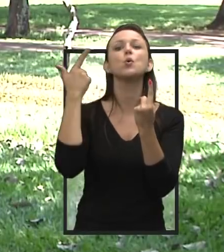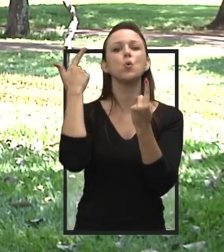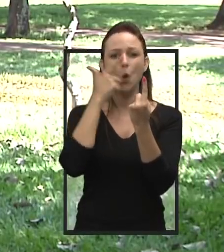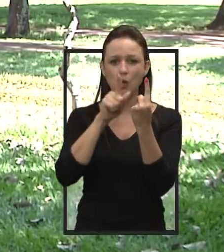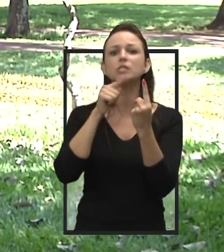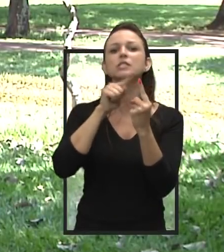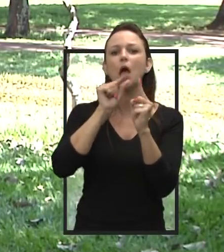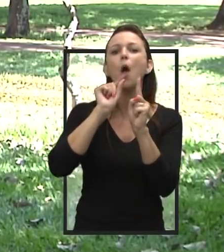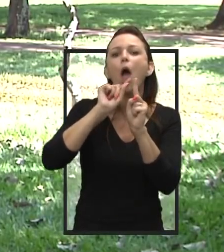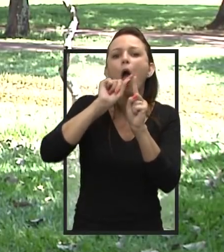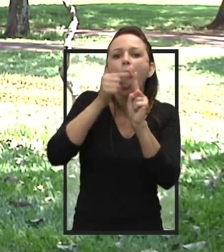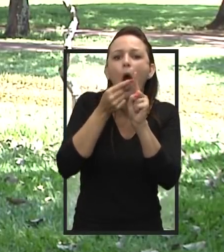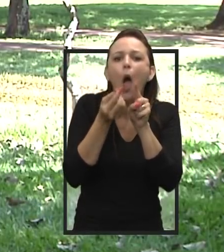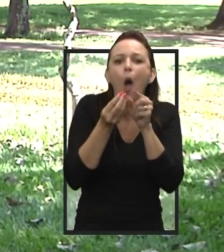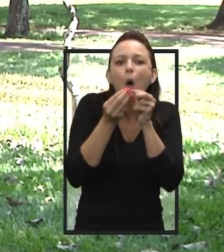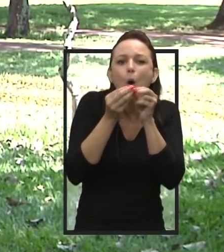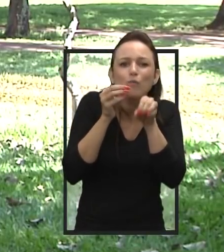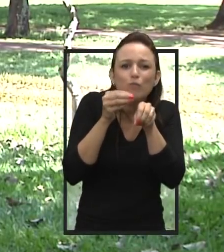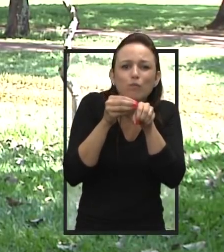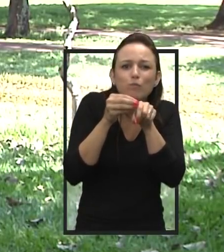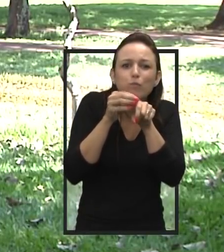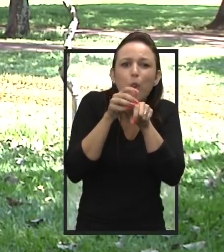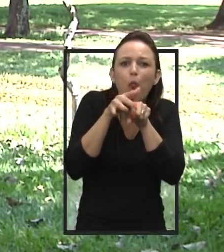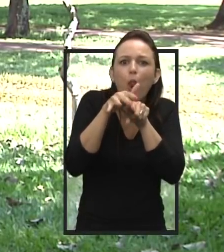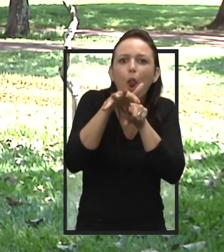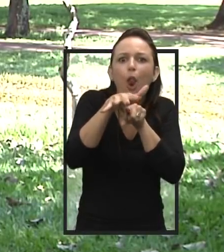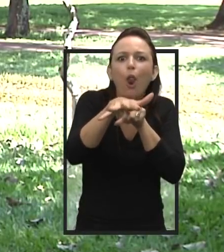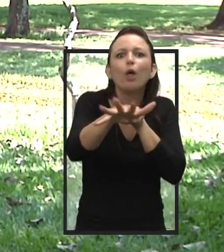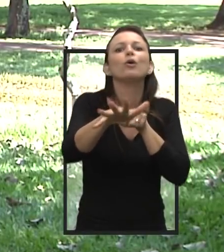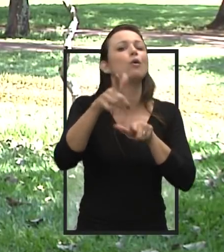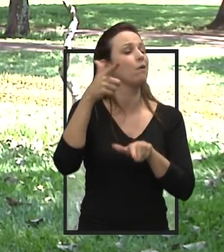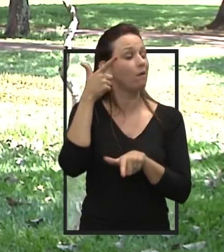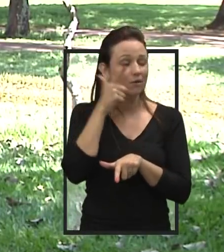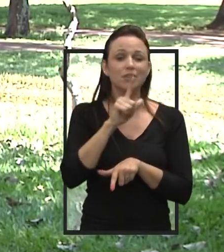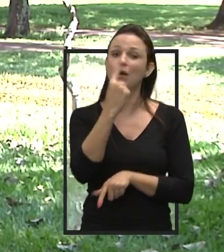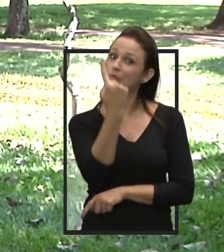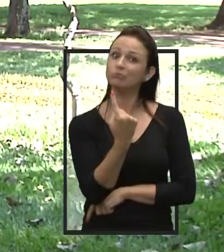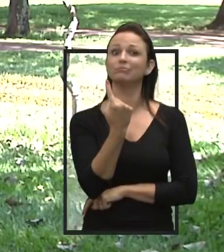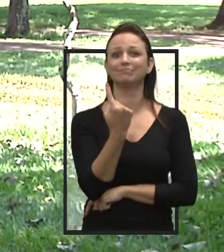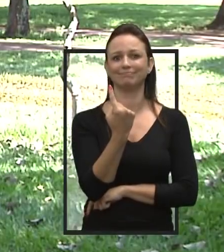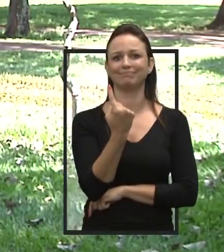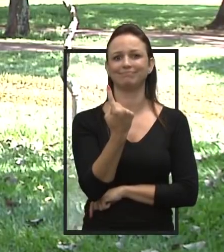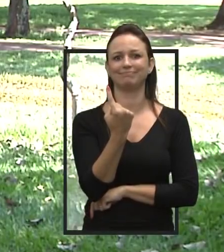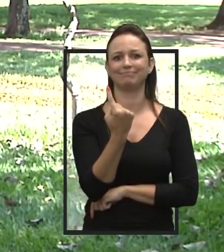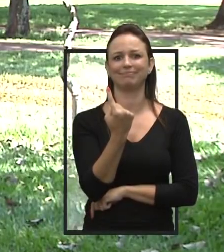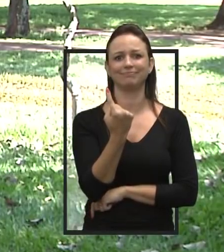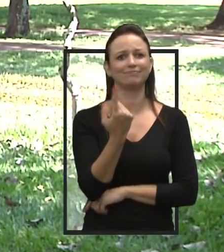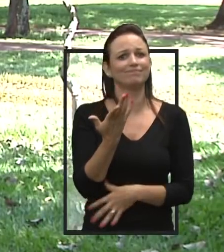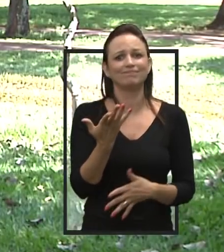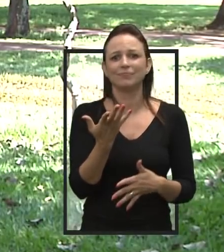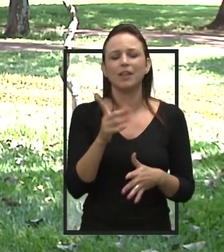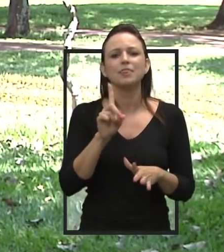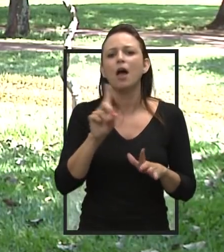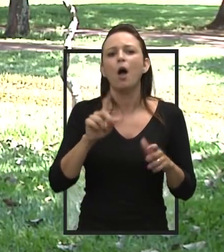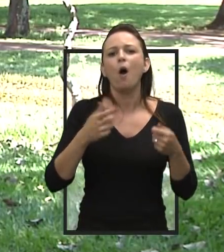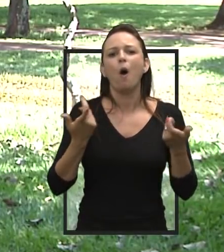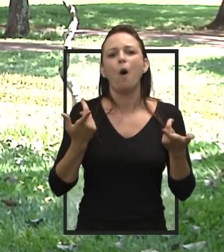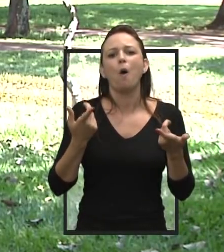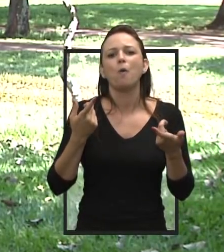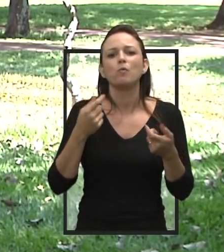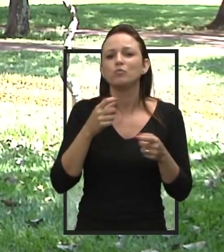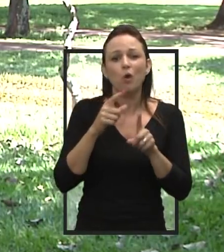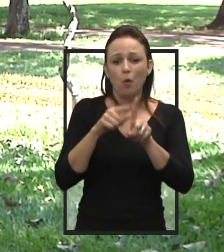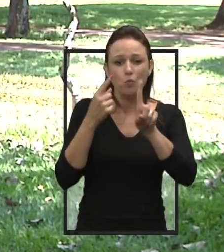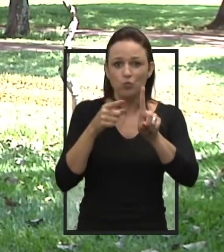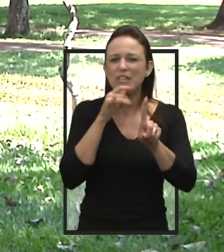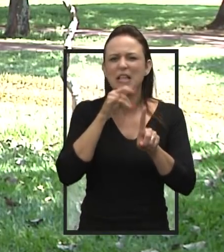único escorpião que sobre no município inteiro, ele vai infestar o município de novo. Não precisa